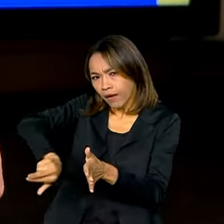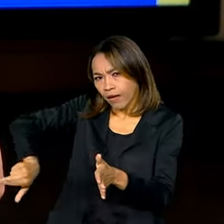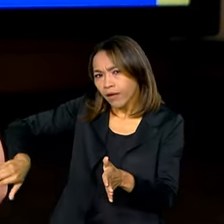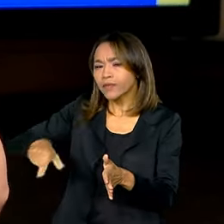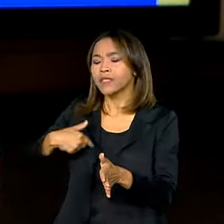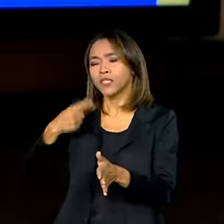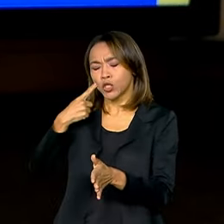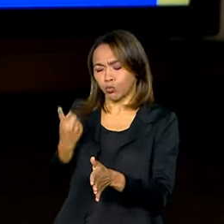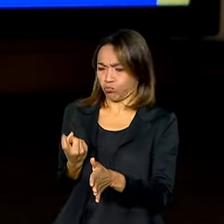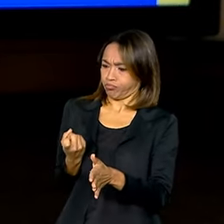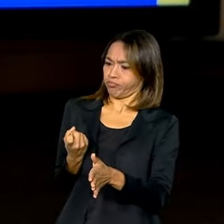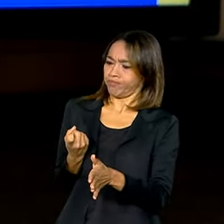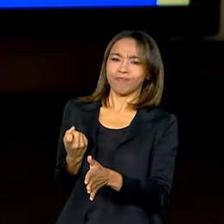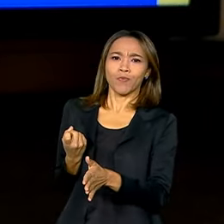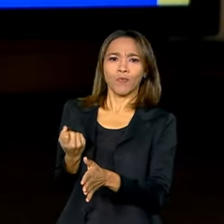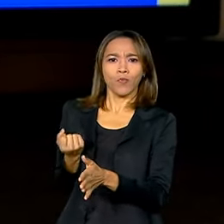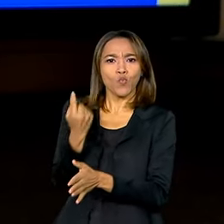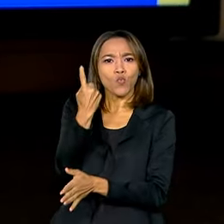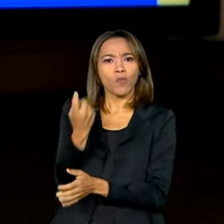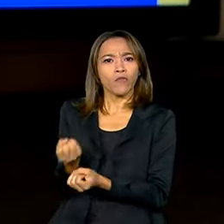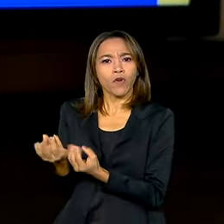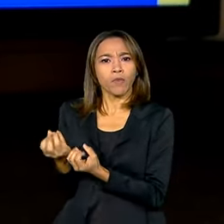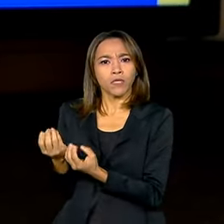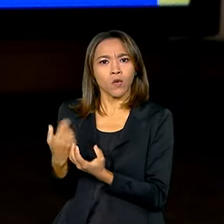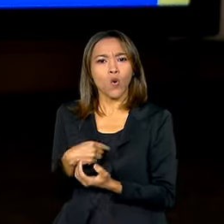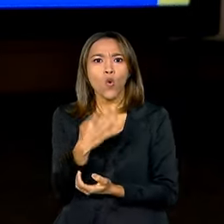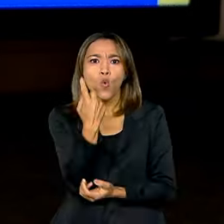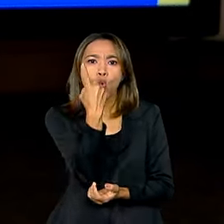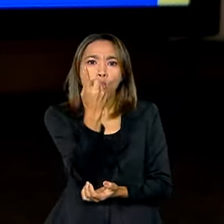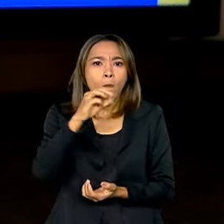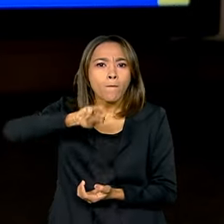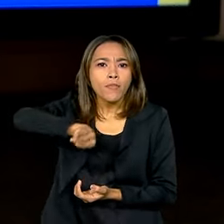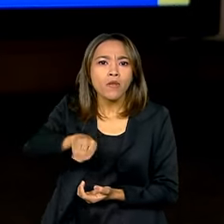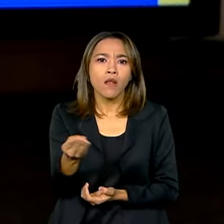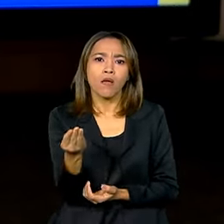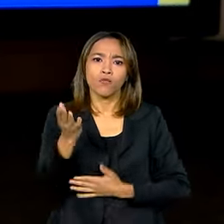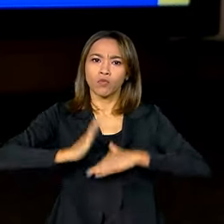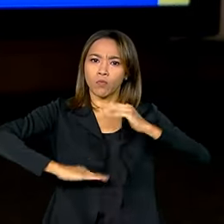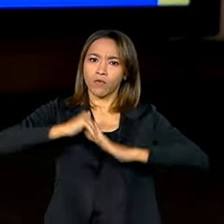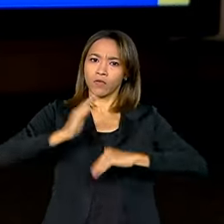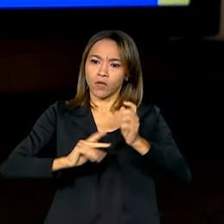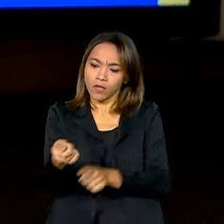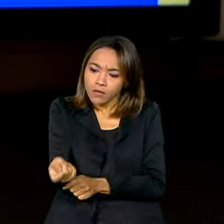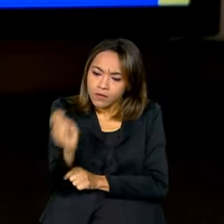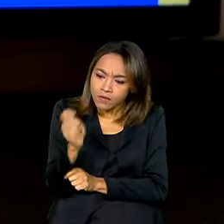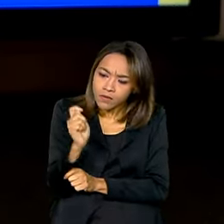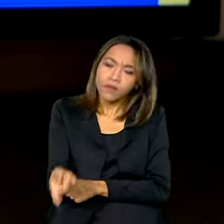dado me chamou muita atenção. O Brasil tem mais de 1 milhão de pescadores profissionais e